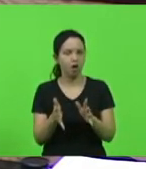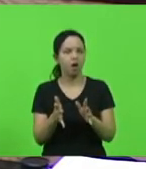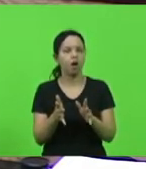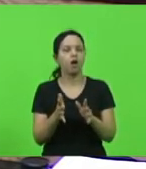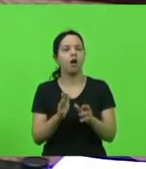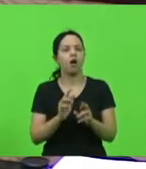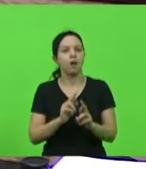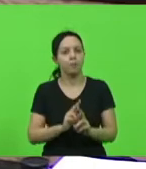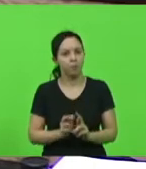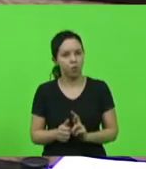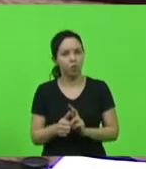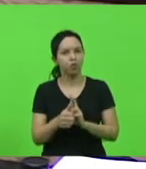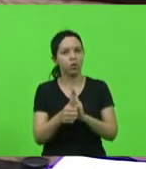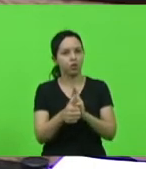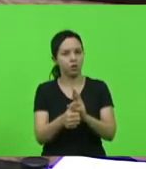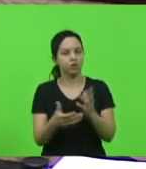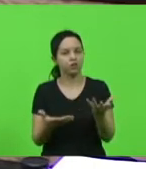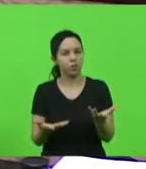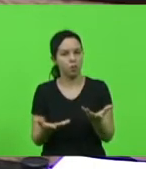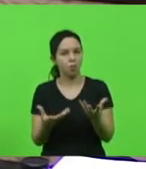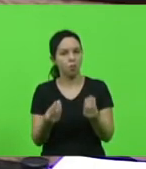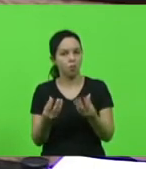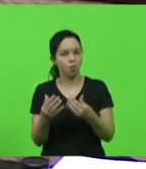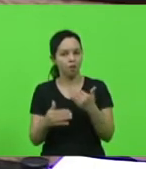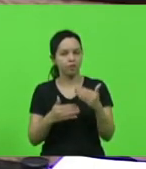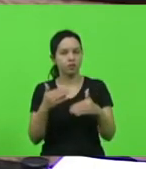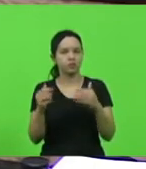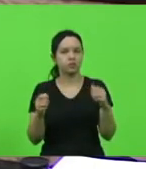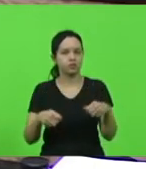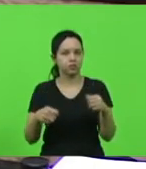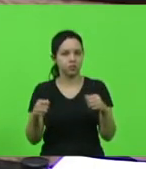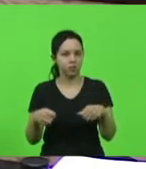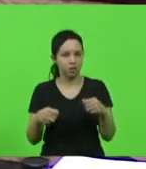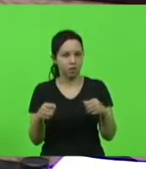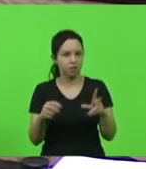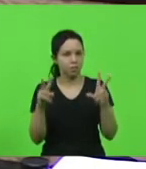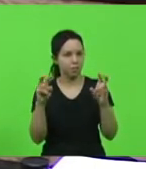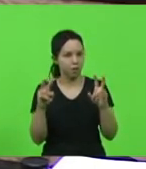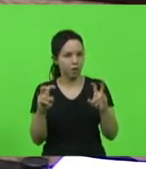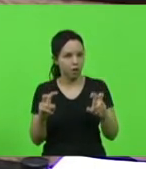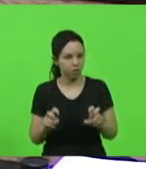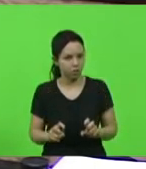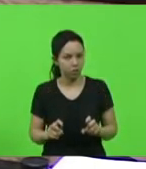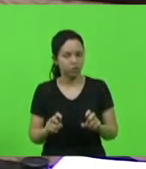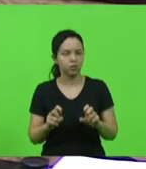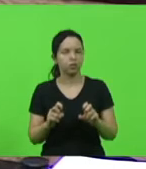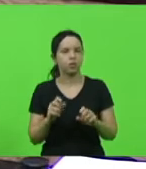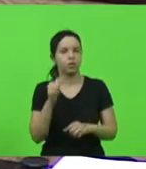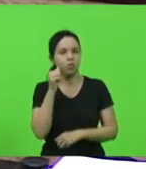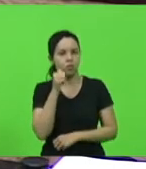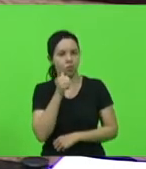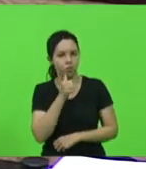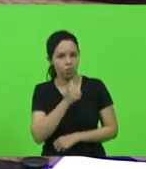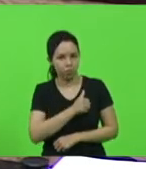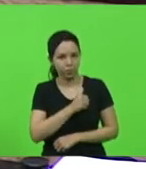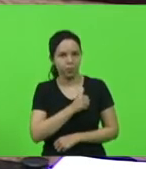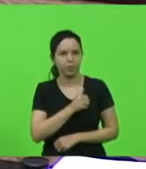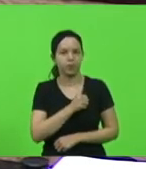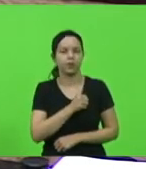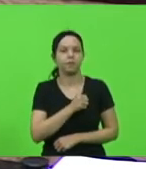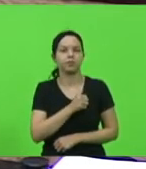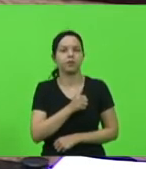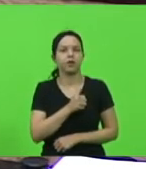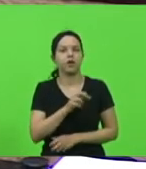nas pautas em defesa das mulheres e o quanto é necessário estarmos unidas na ampliação dessa representatividade. Não